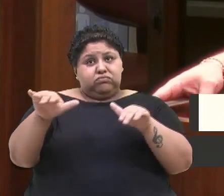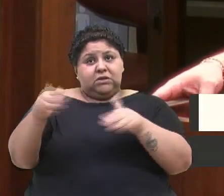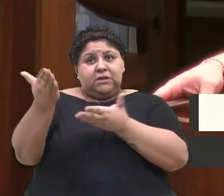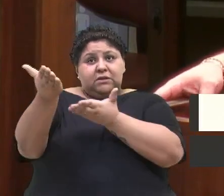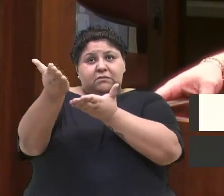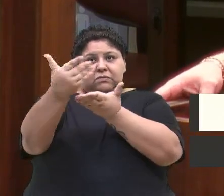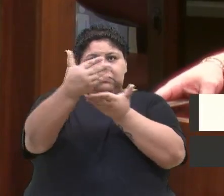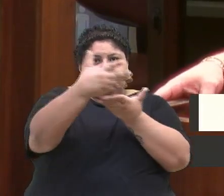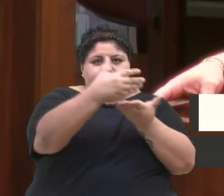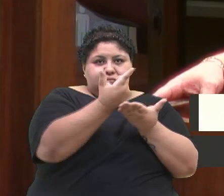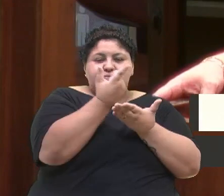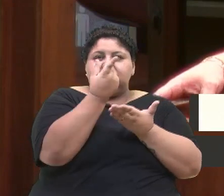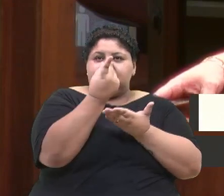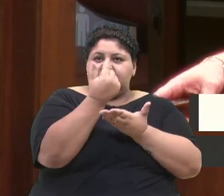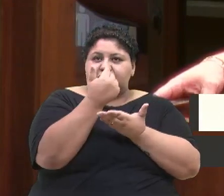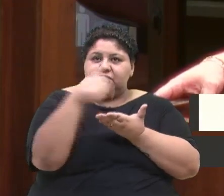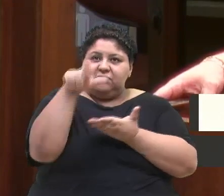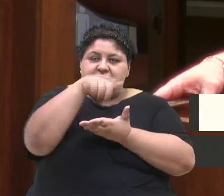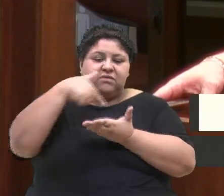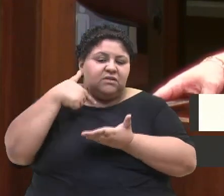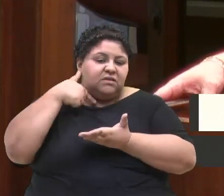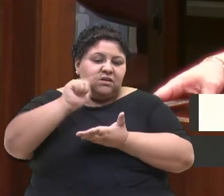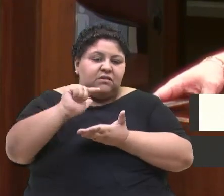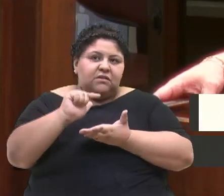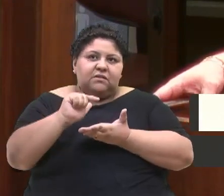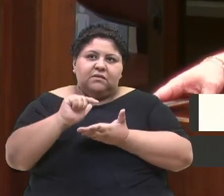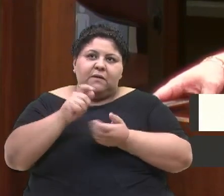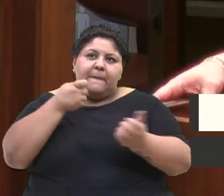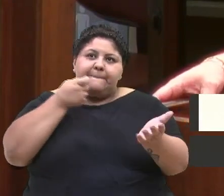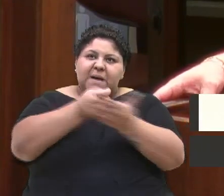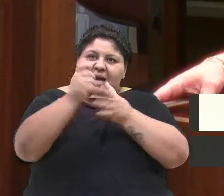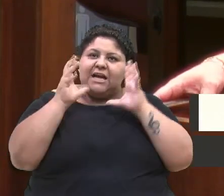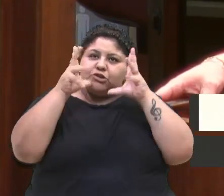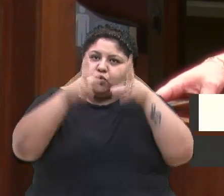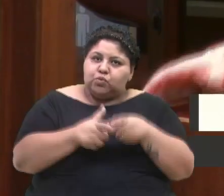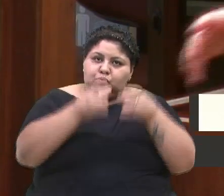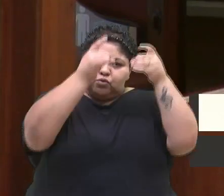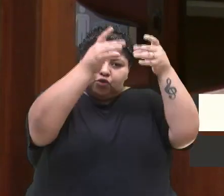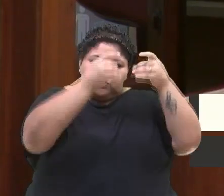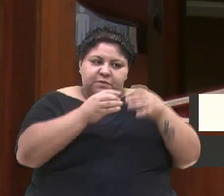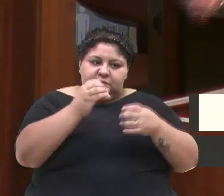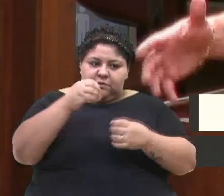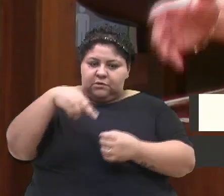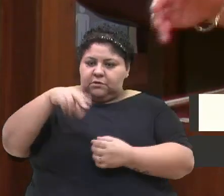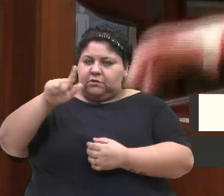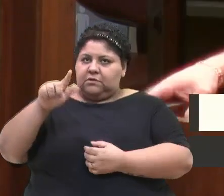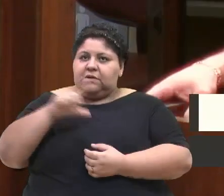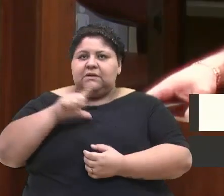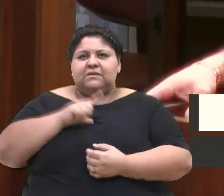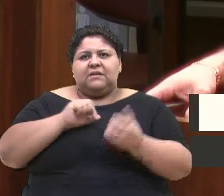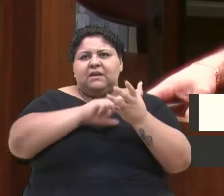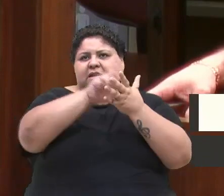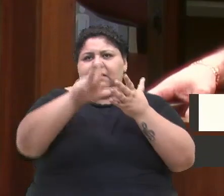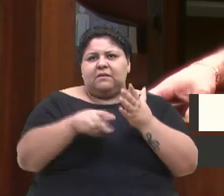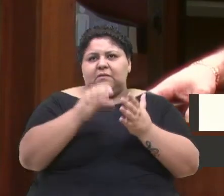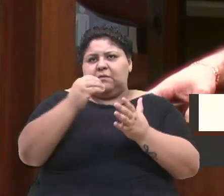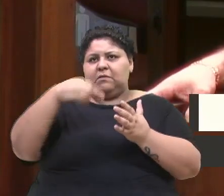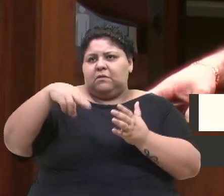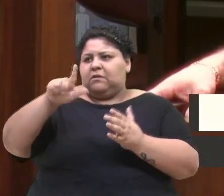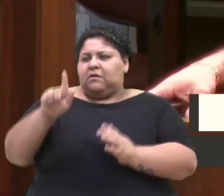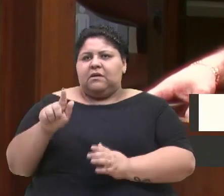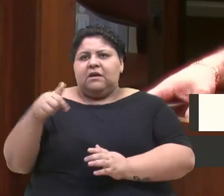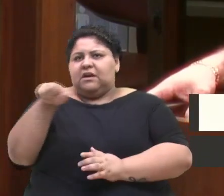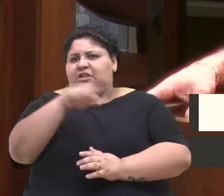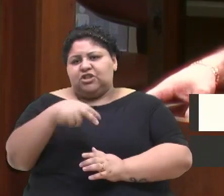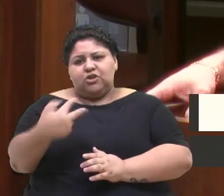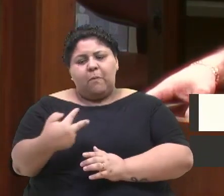vaquinha, para que a gente consiga cobrir todos esses custos, em especial dessa ONG. Eu sei que tem diversas outras ONGs, mas que a gente não pode